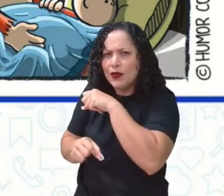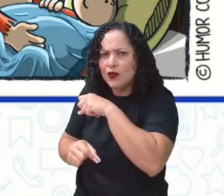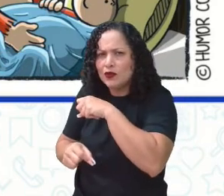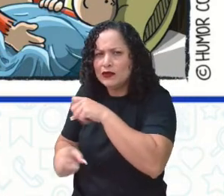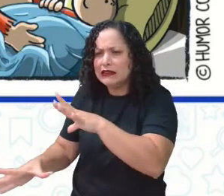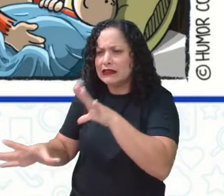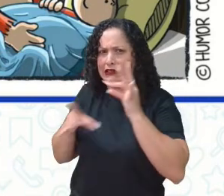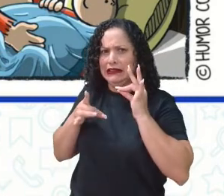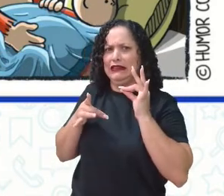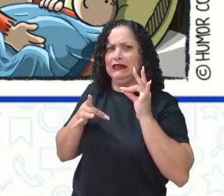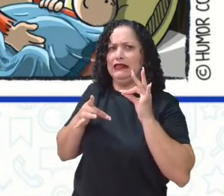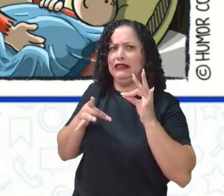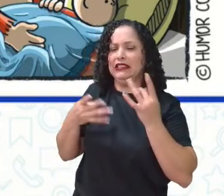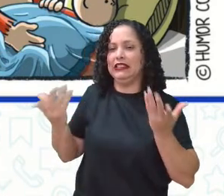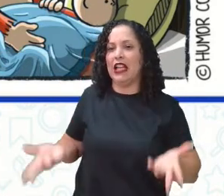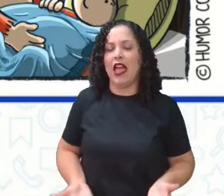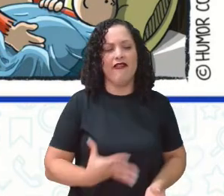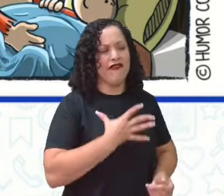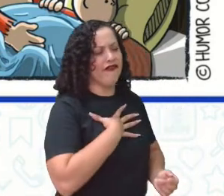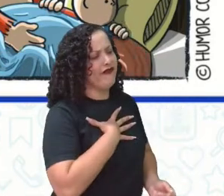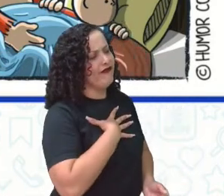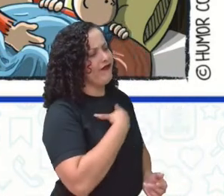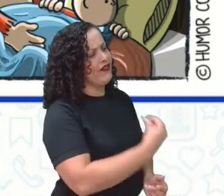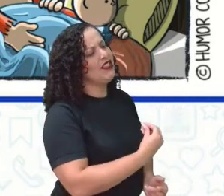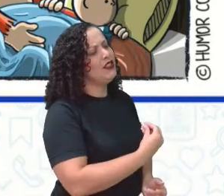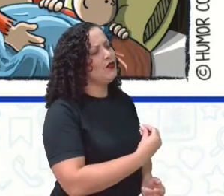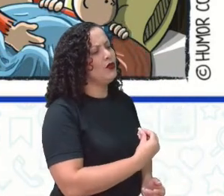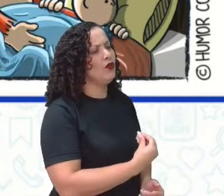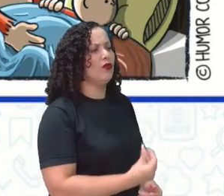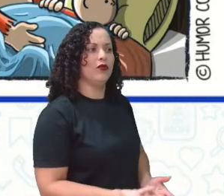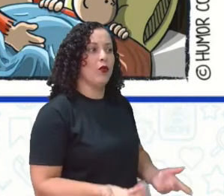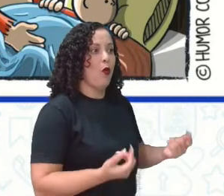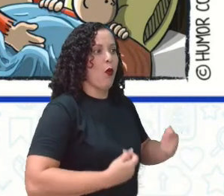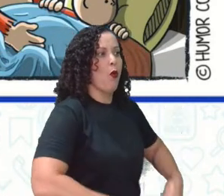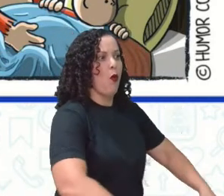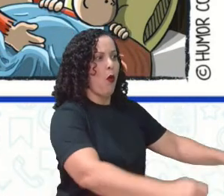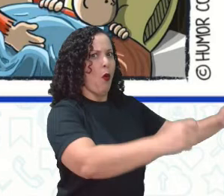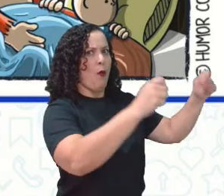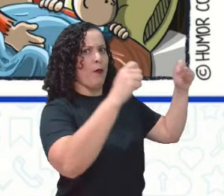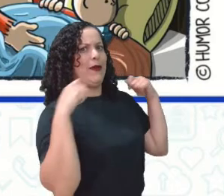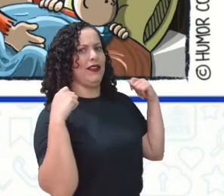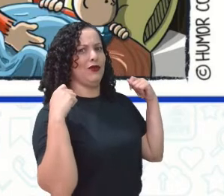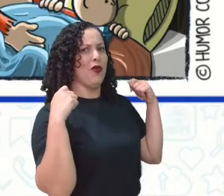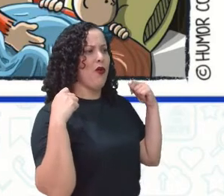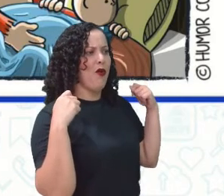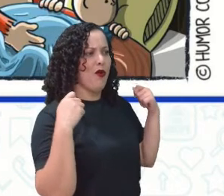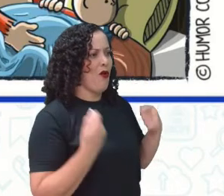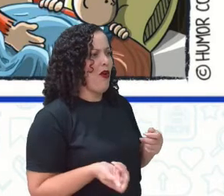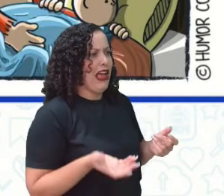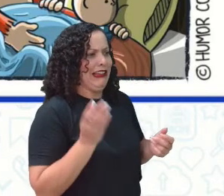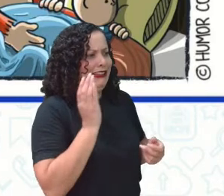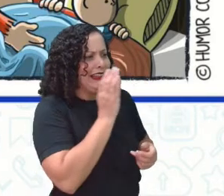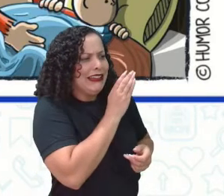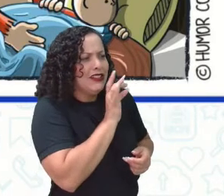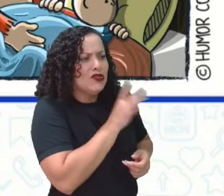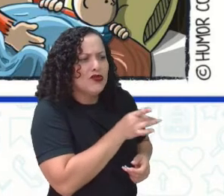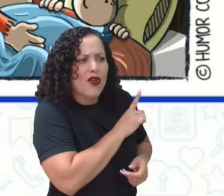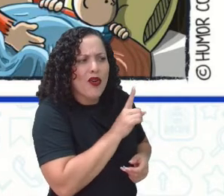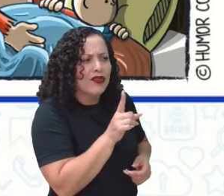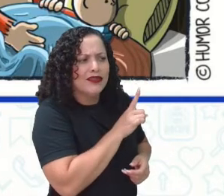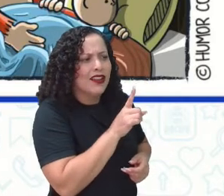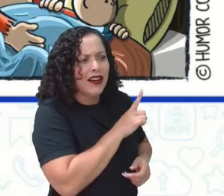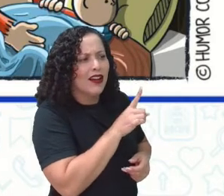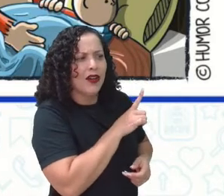está falando? Filho, o cobertor não te esquenta, ele não produz calor apenas. Mantém